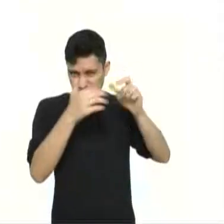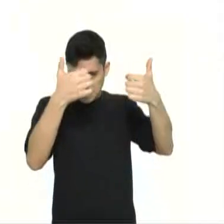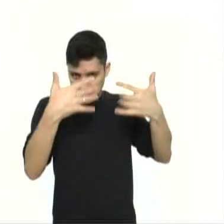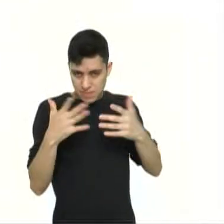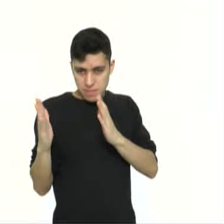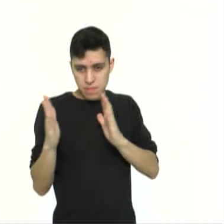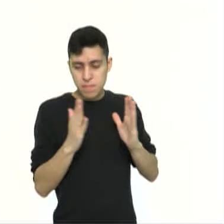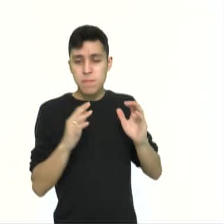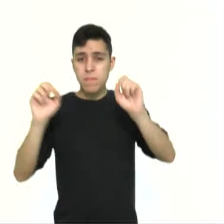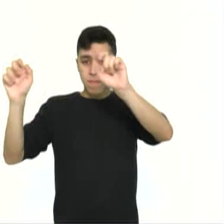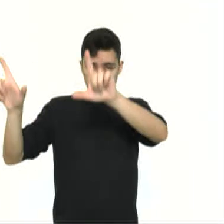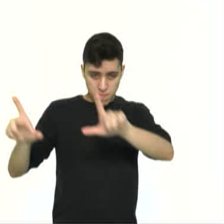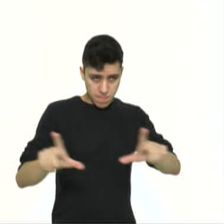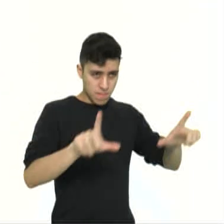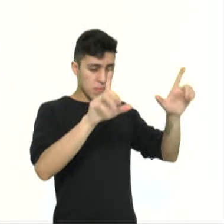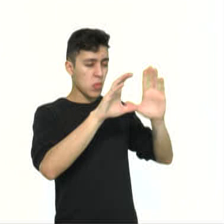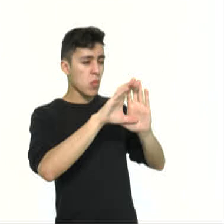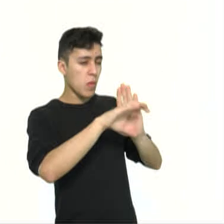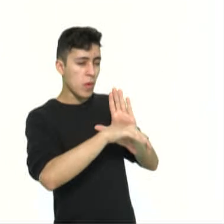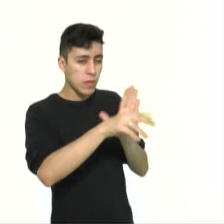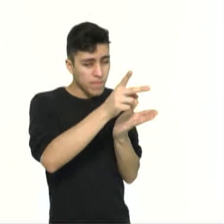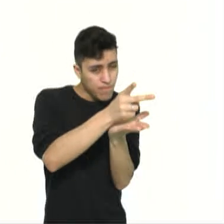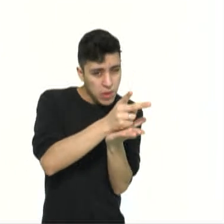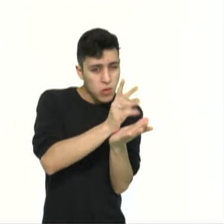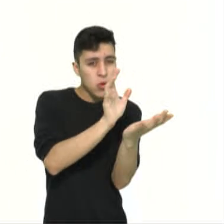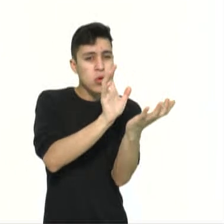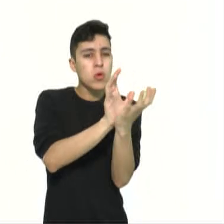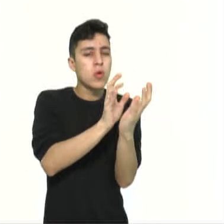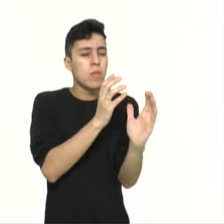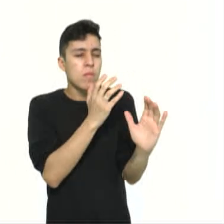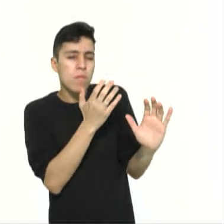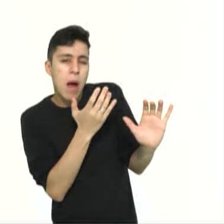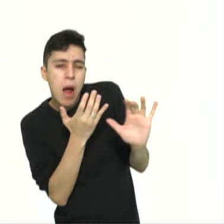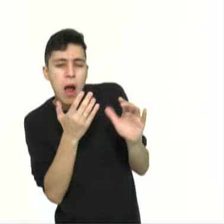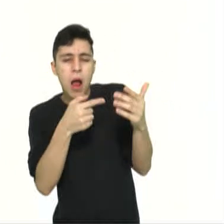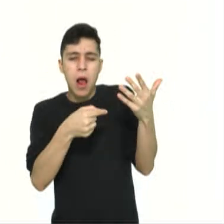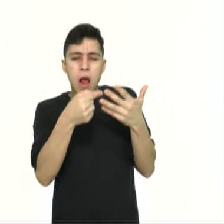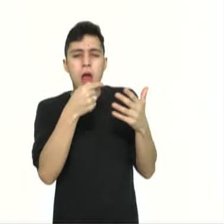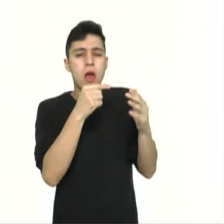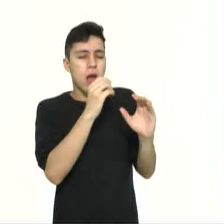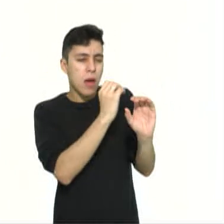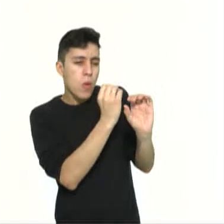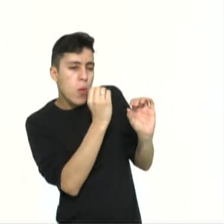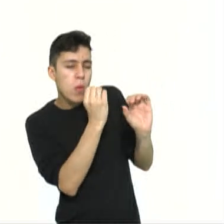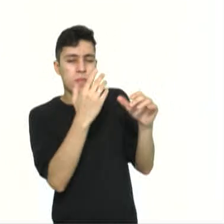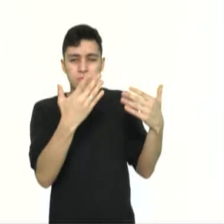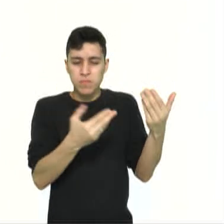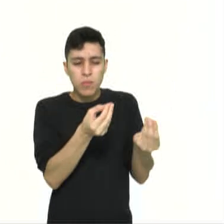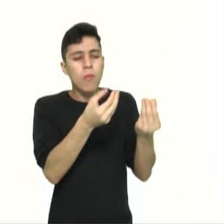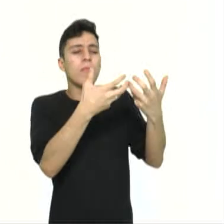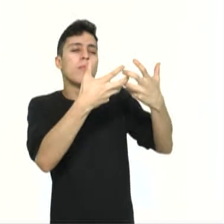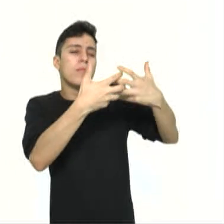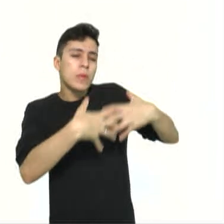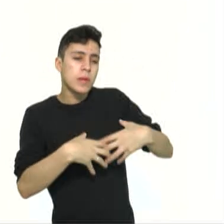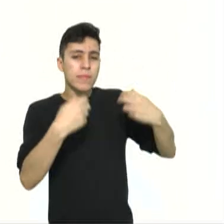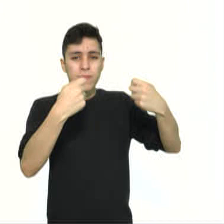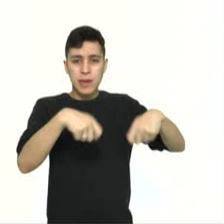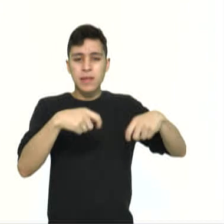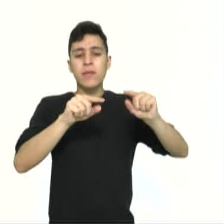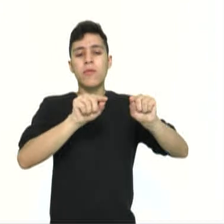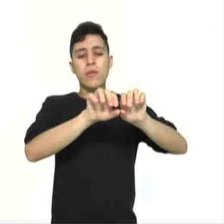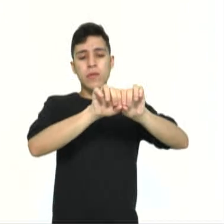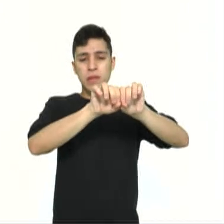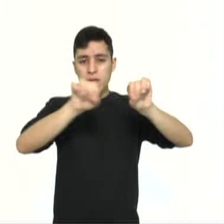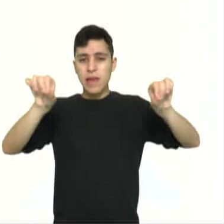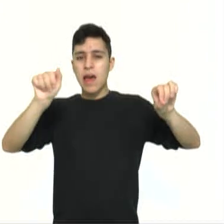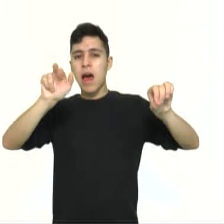falando ainda de conceitos de instrumentos de sopro. O instrumento de sopro, para ter um amplo funcionamento, depende de ar transitando